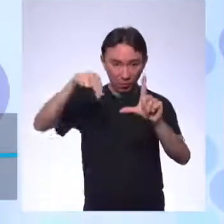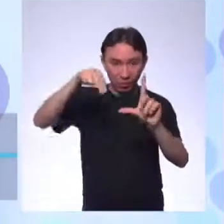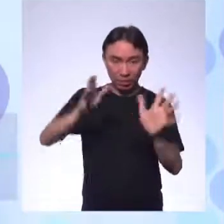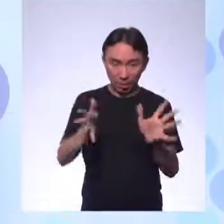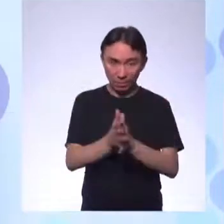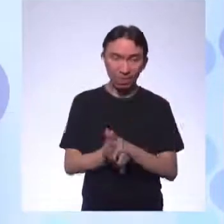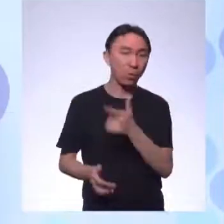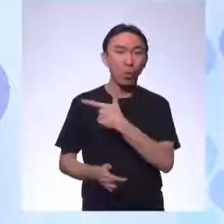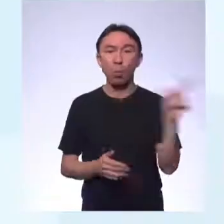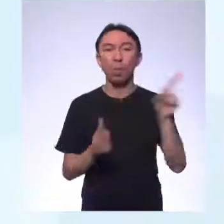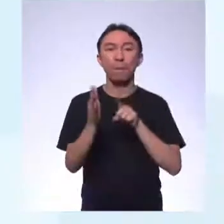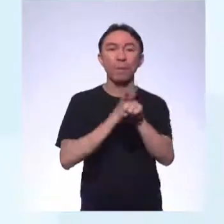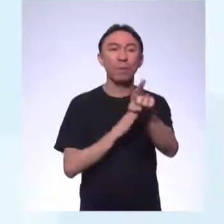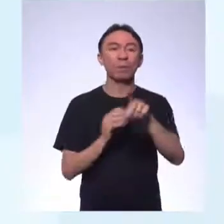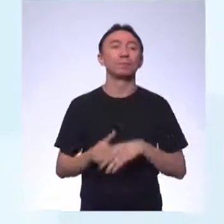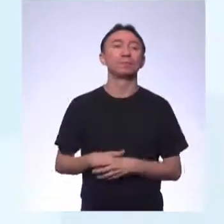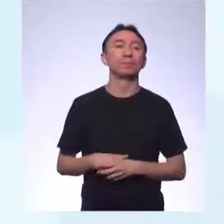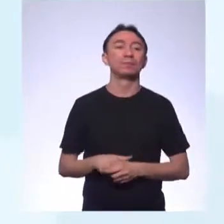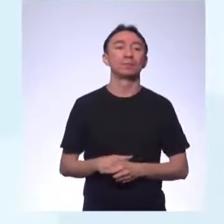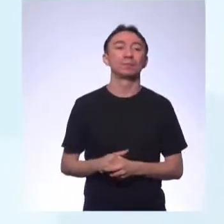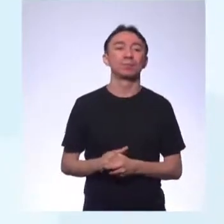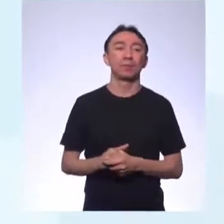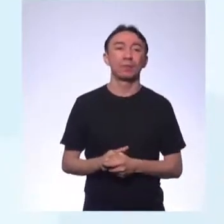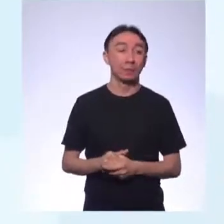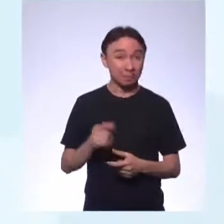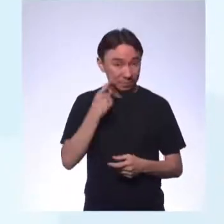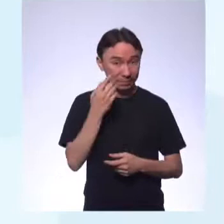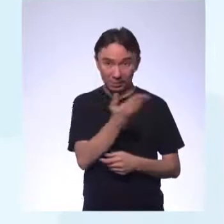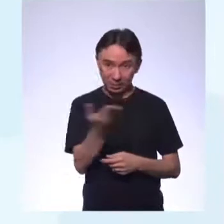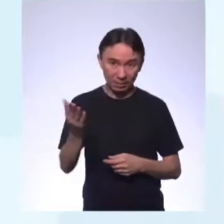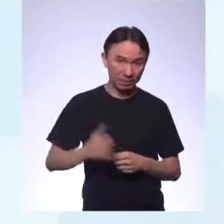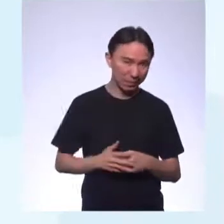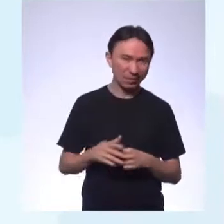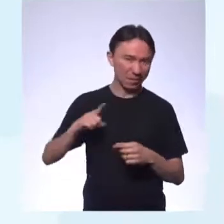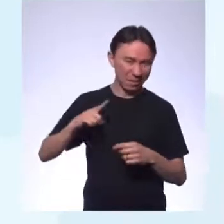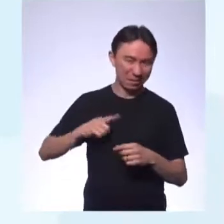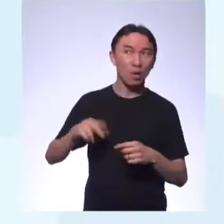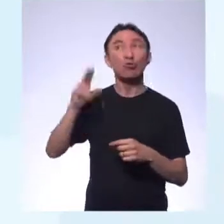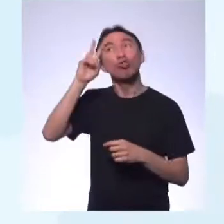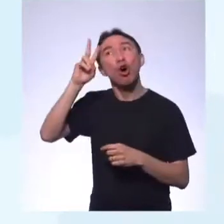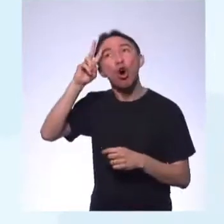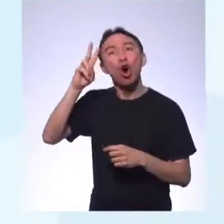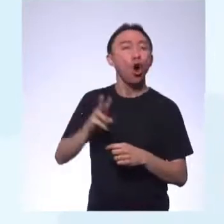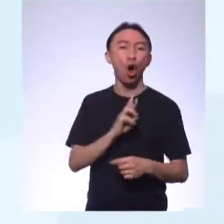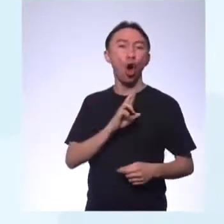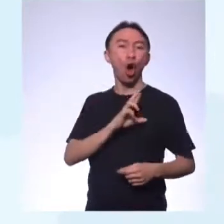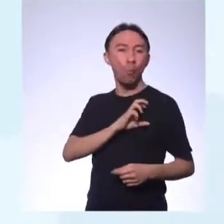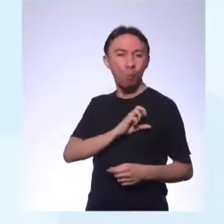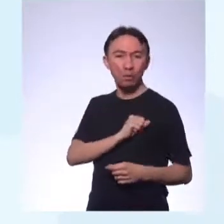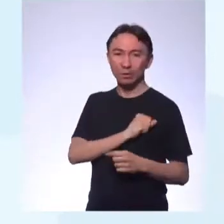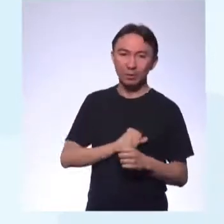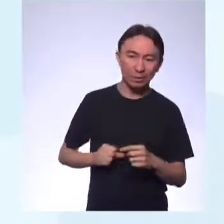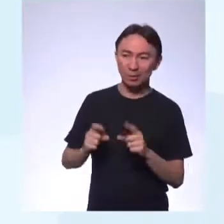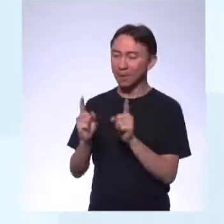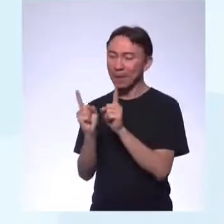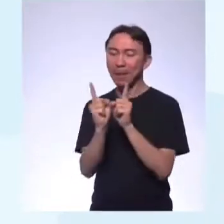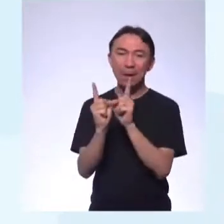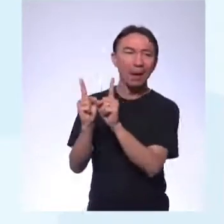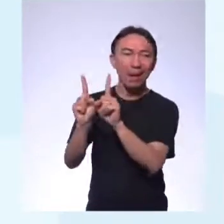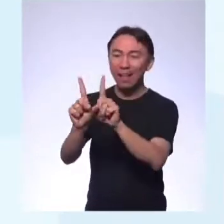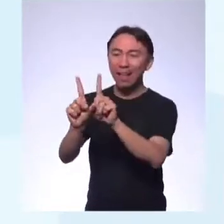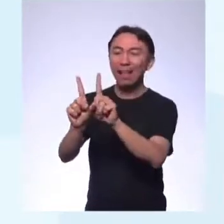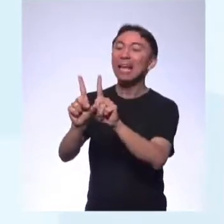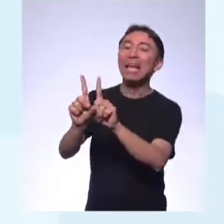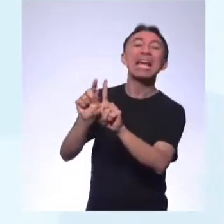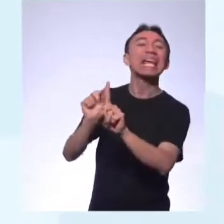para mais uma pergunta agora. Quando você pensa em um casal de história romântica, que casal vem à sua cabeça? Quem vem à sua cabeça?